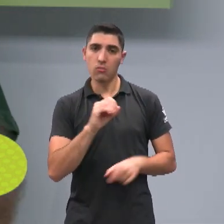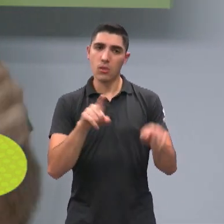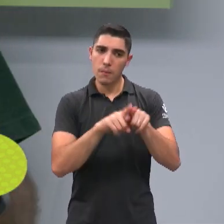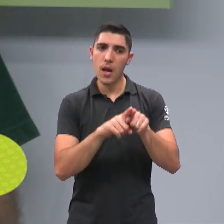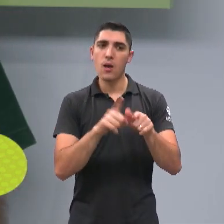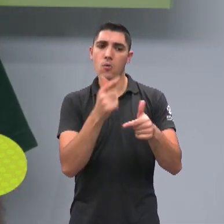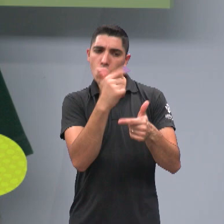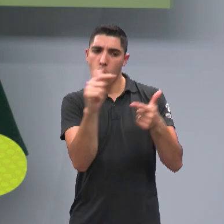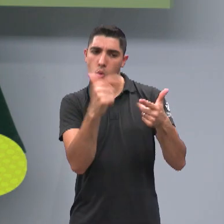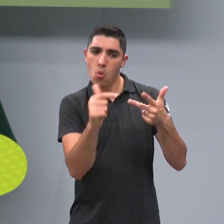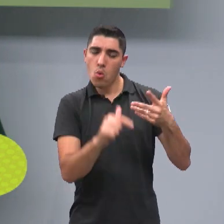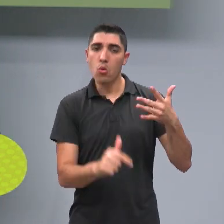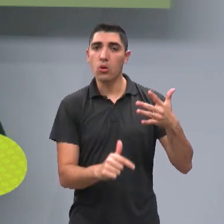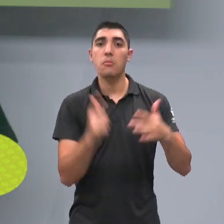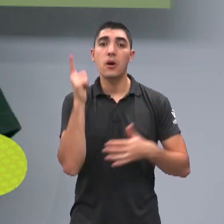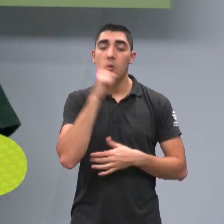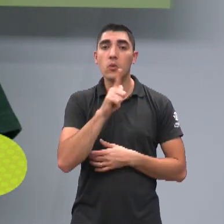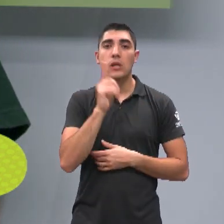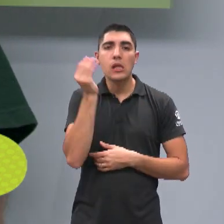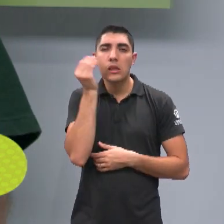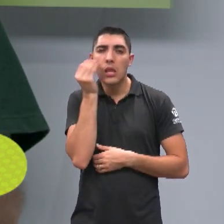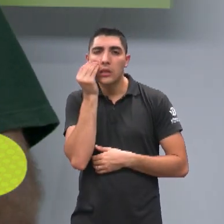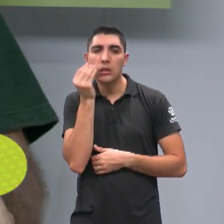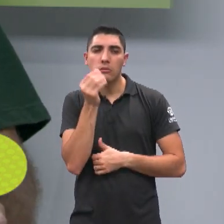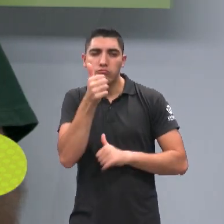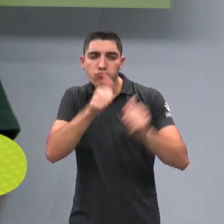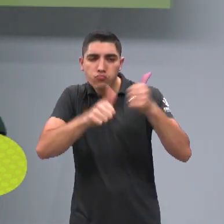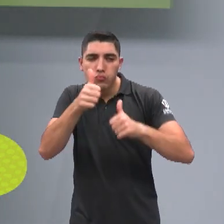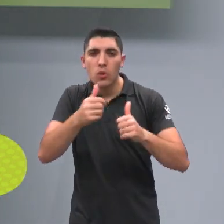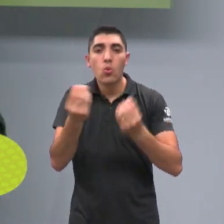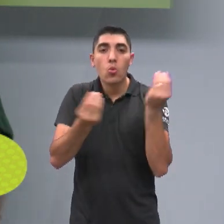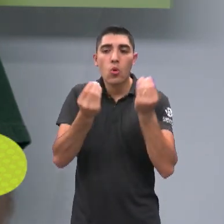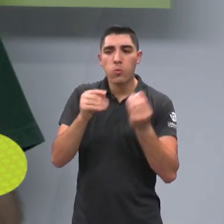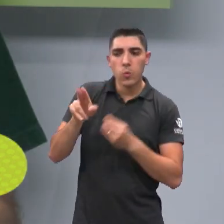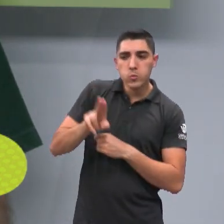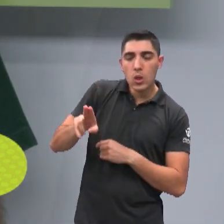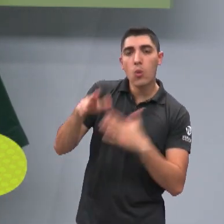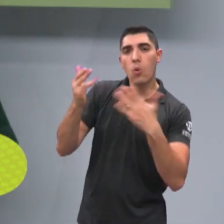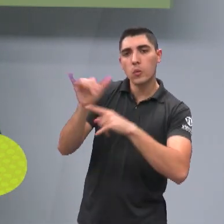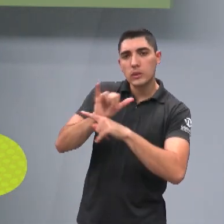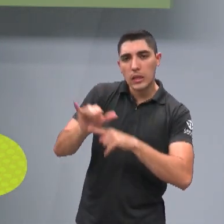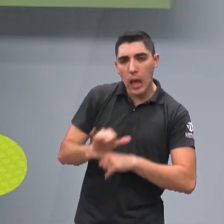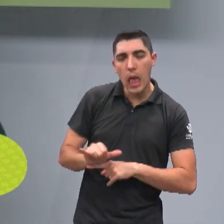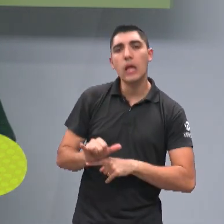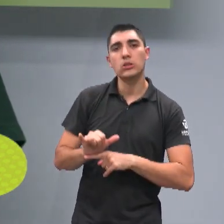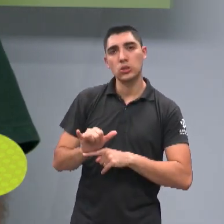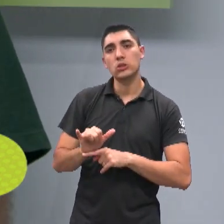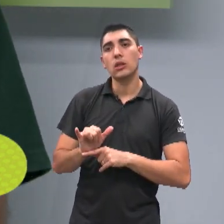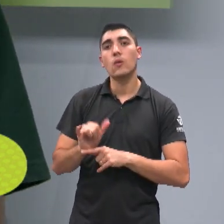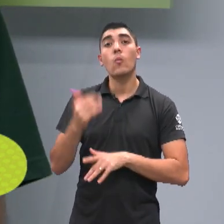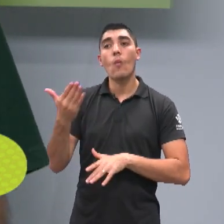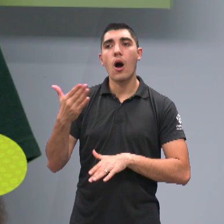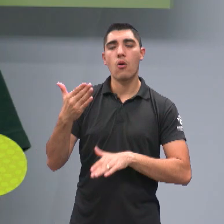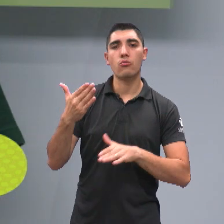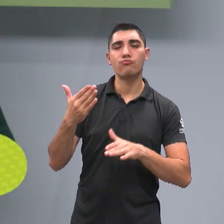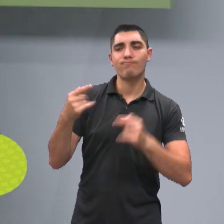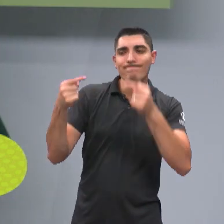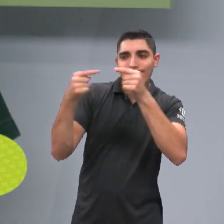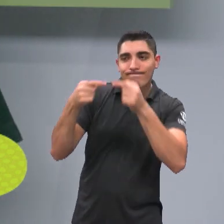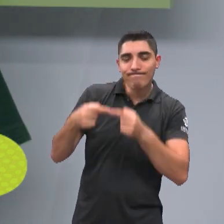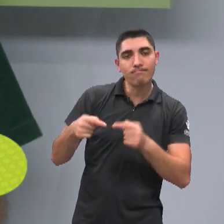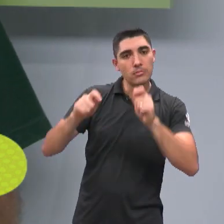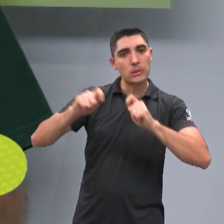Marcelo testar o que pode ser usado, qual formação que deve ser usada, qual formação o time se adapta melhor.